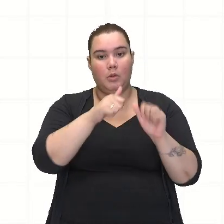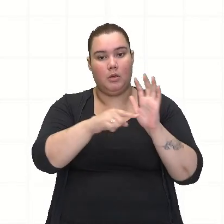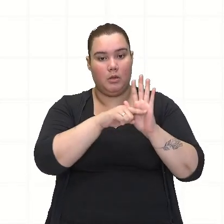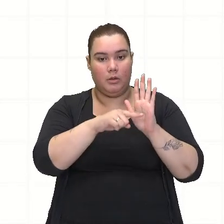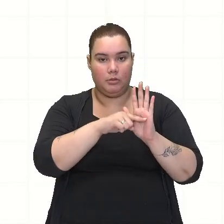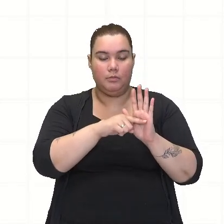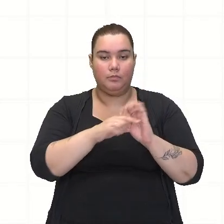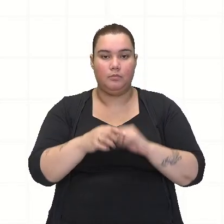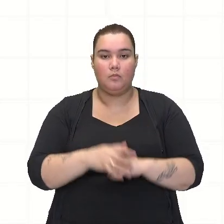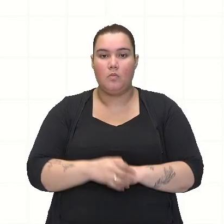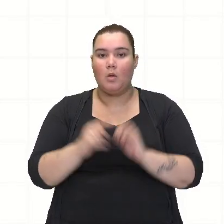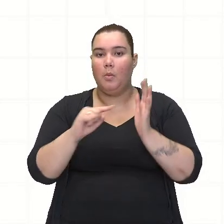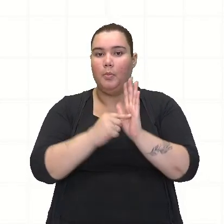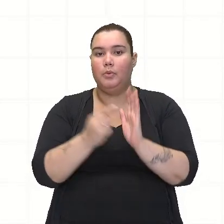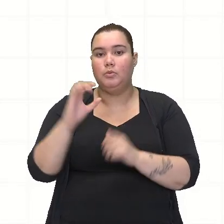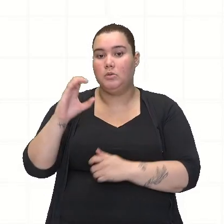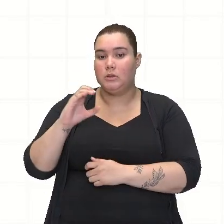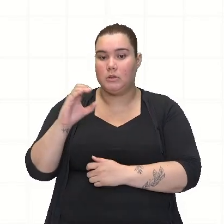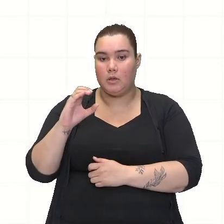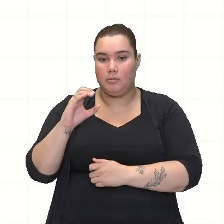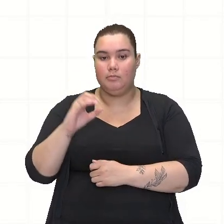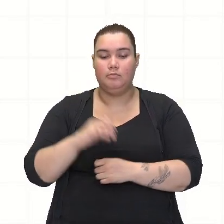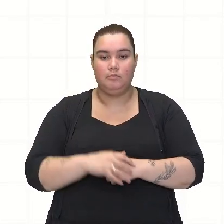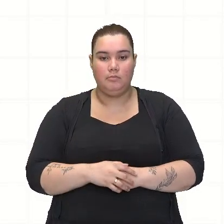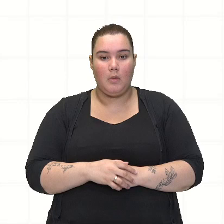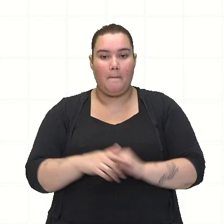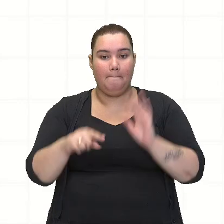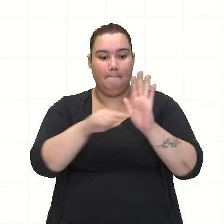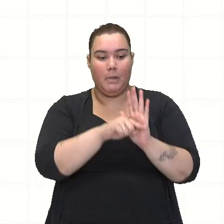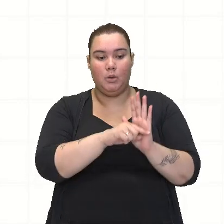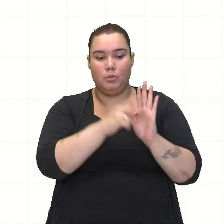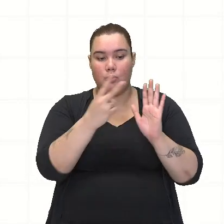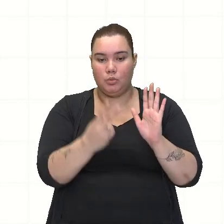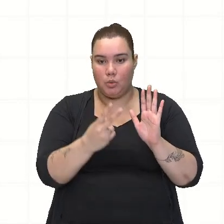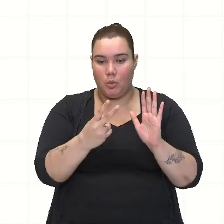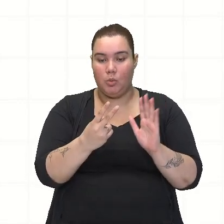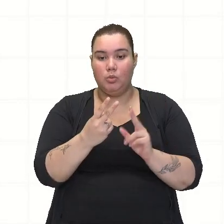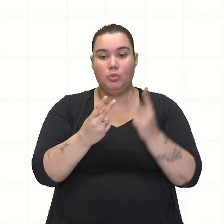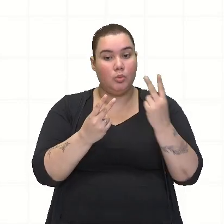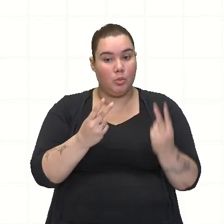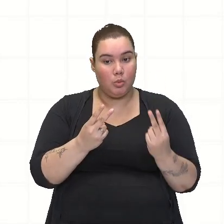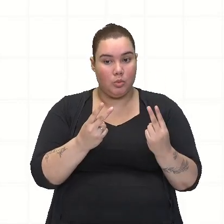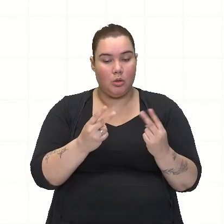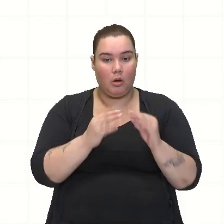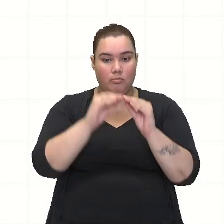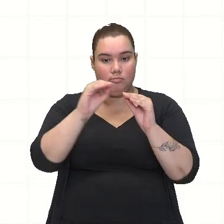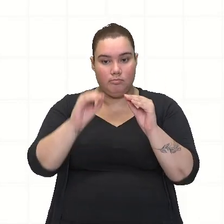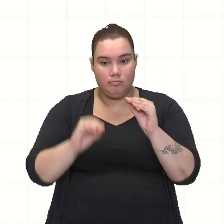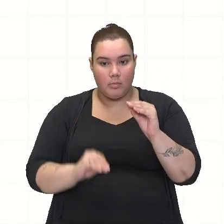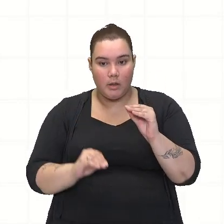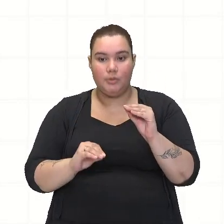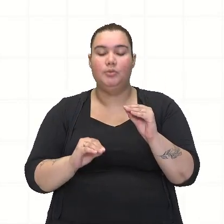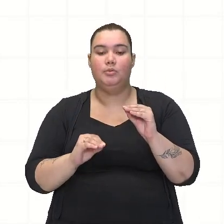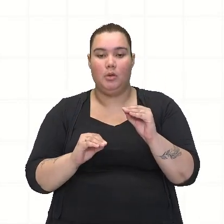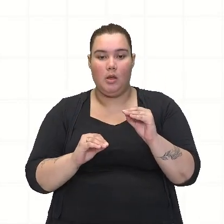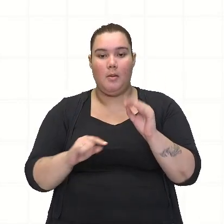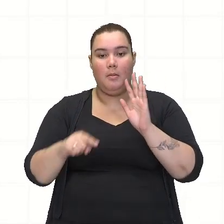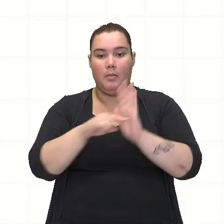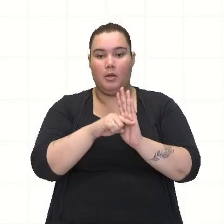C, ó, o C, -2 e 2, quando eu faço aqui a reflexão, ele vai